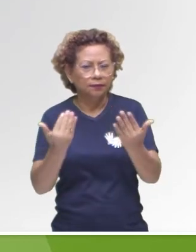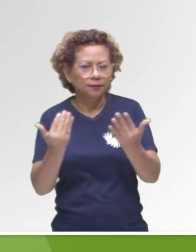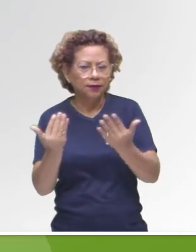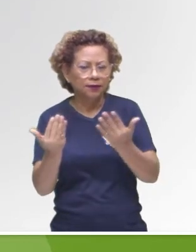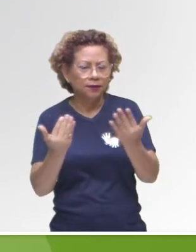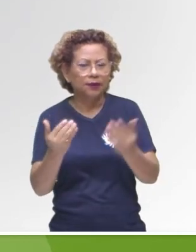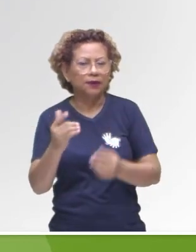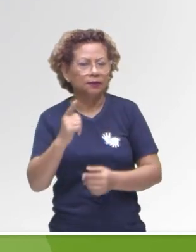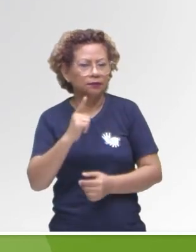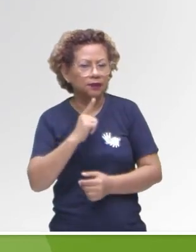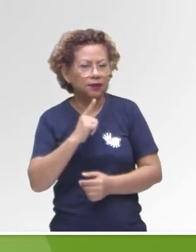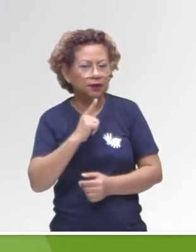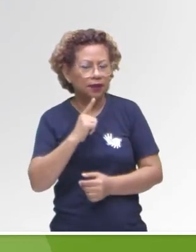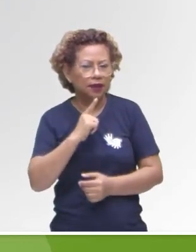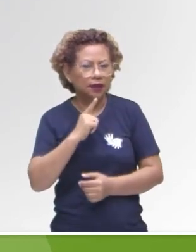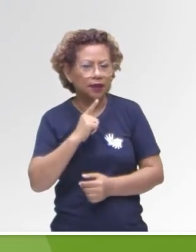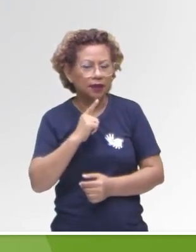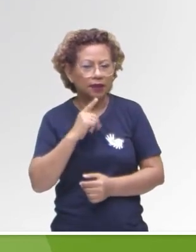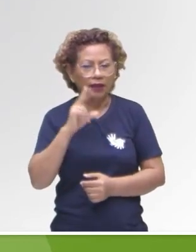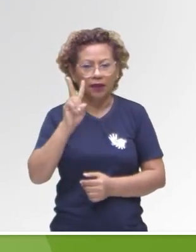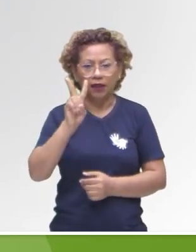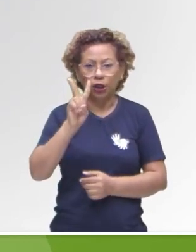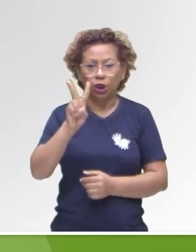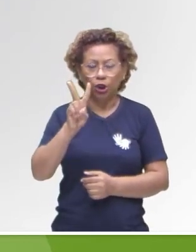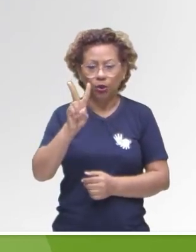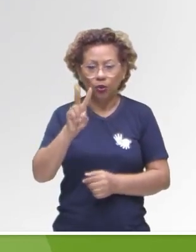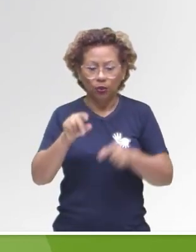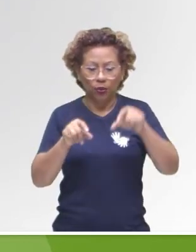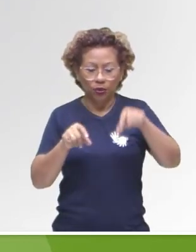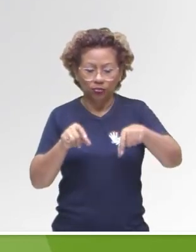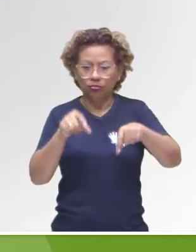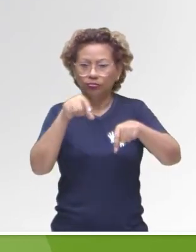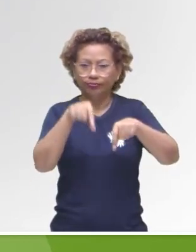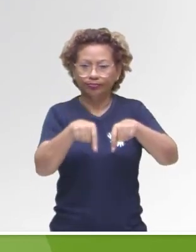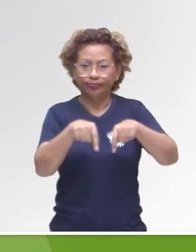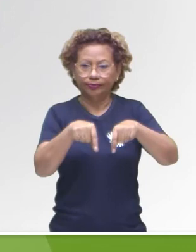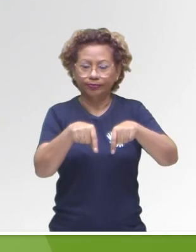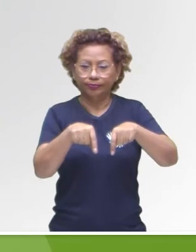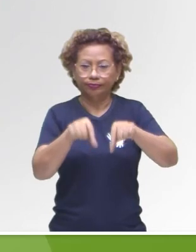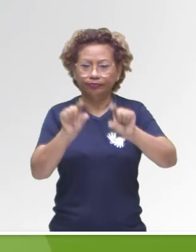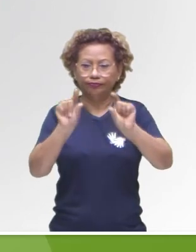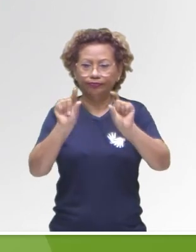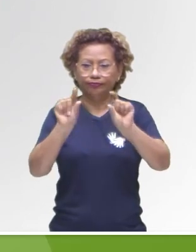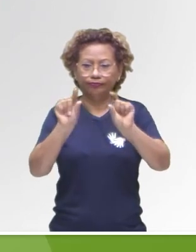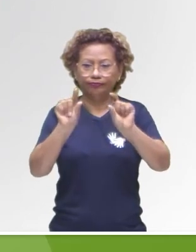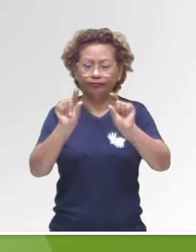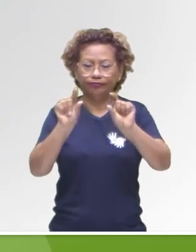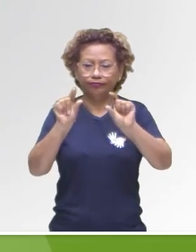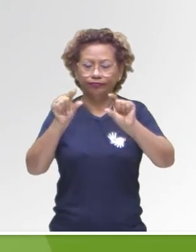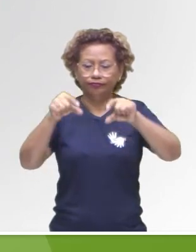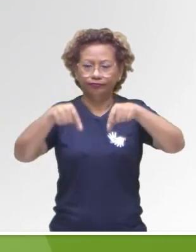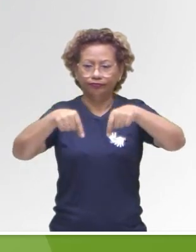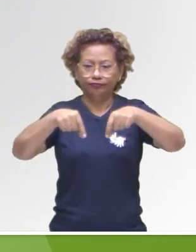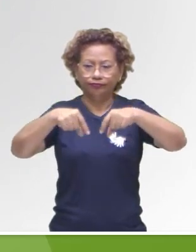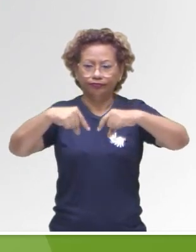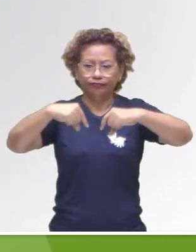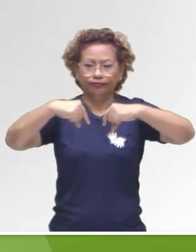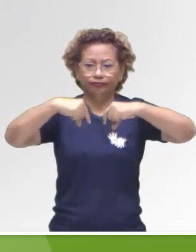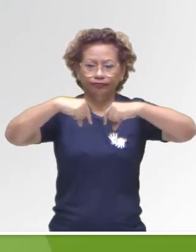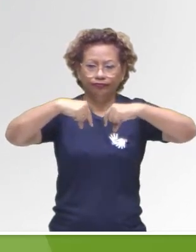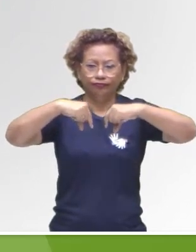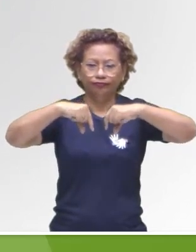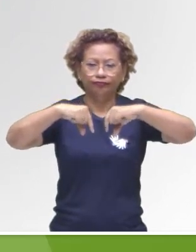a associação tenha apenas 2 capacitores, isso aqui é importante, tá, gente? Eu só posso